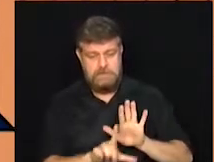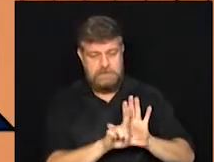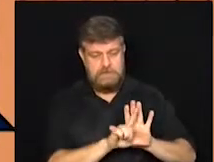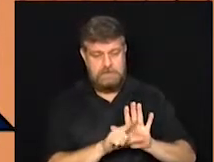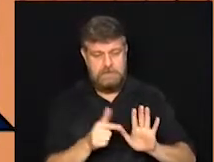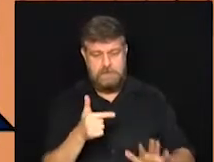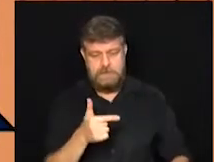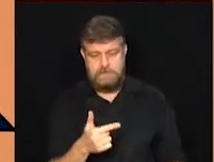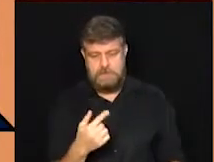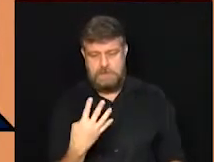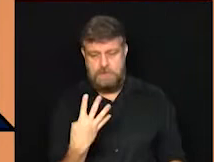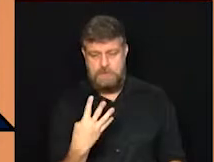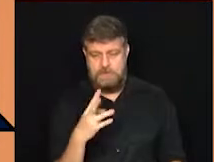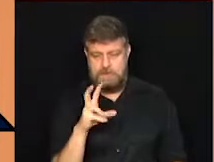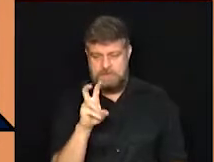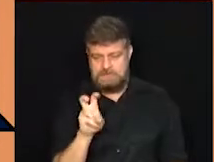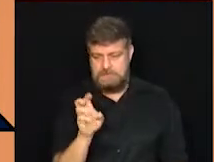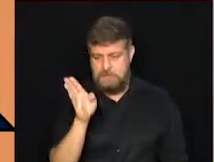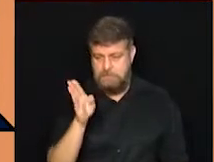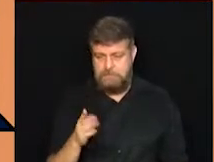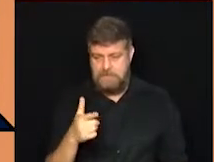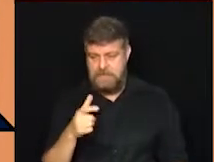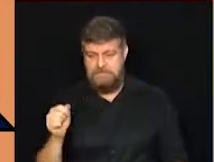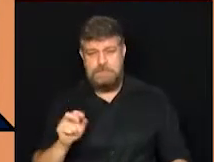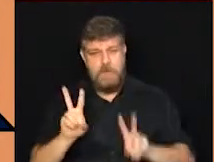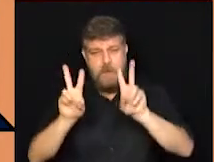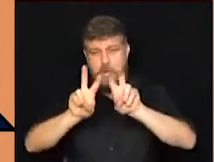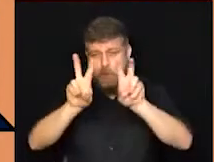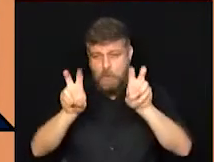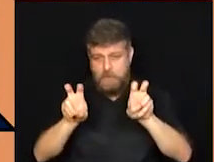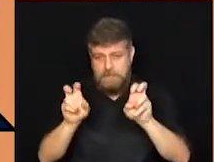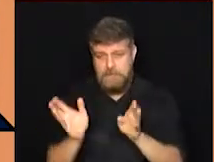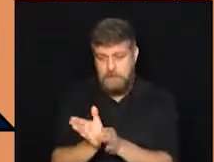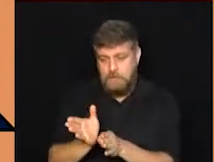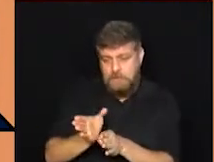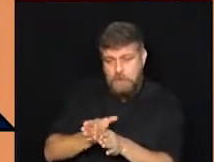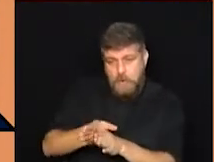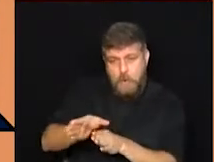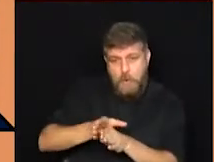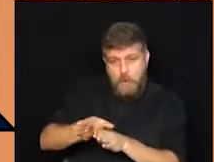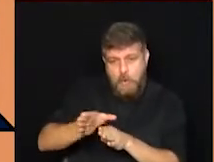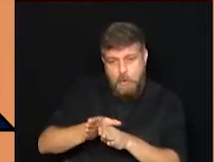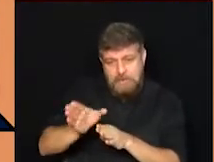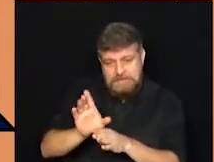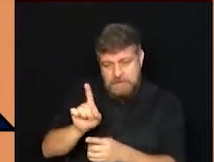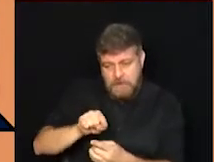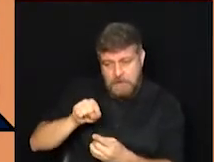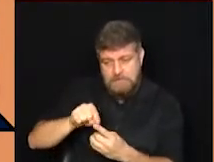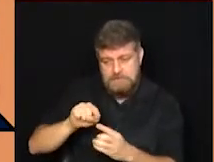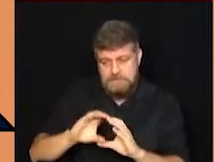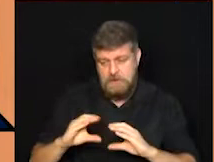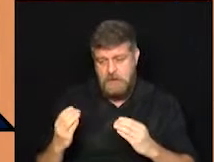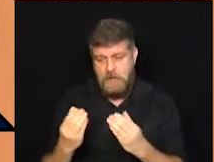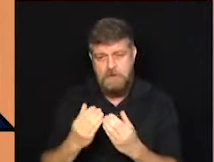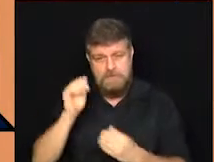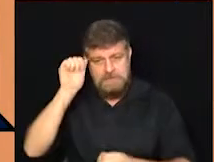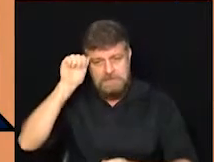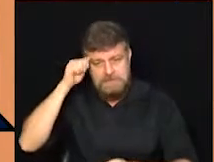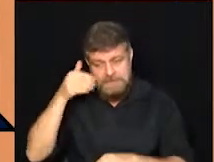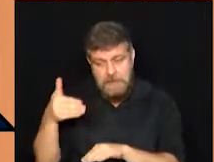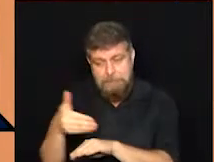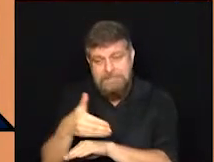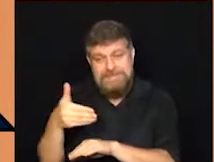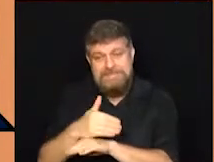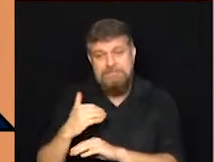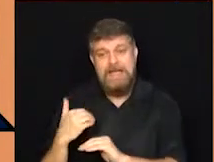245 de 2020, que é sobre o Conselho, que dispõe sobre o Conselho de Desenvolvimento e de Participação da